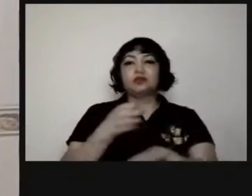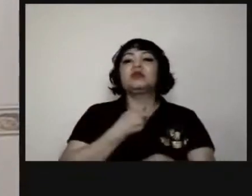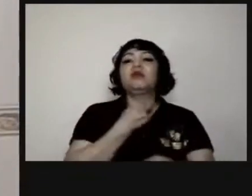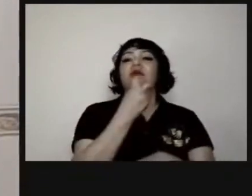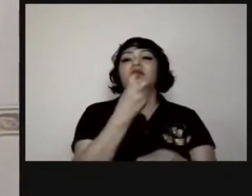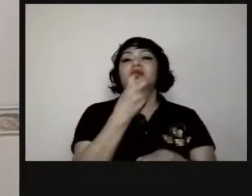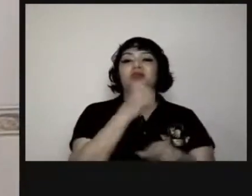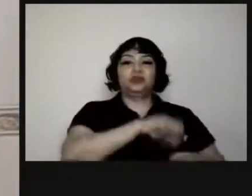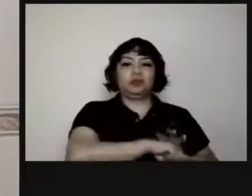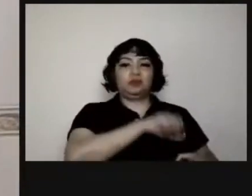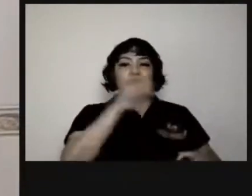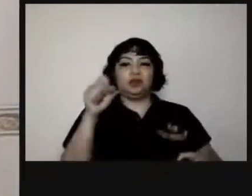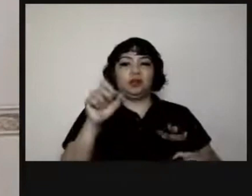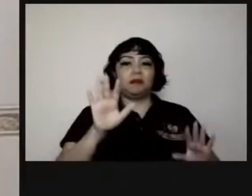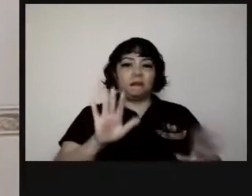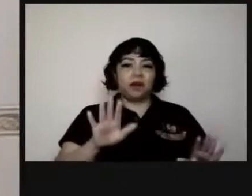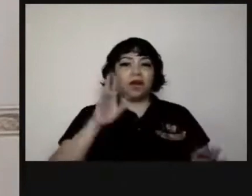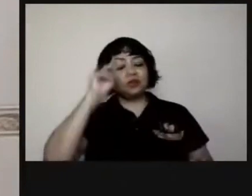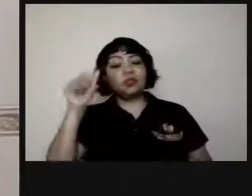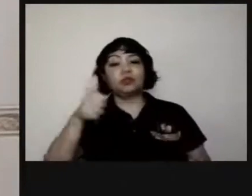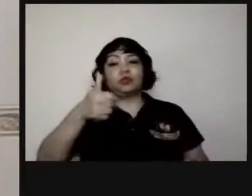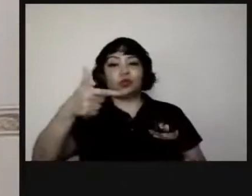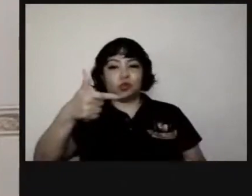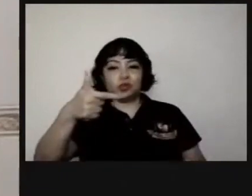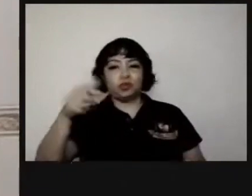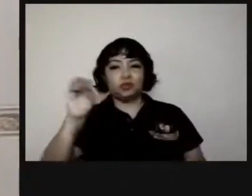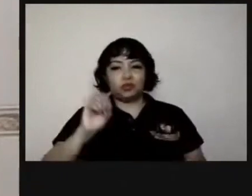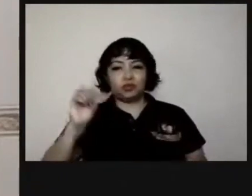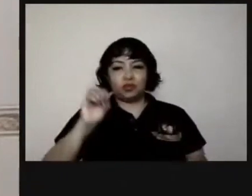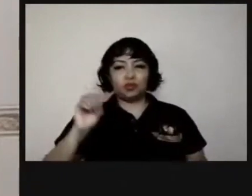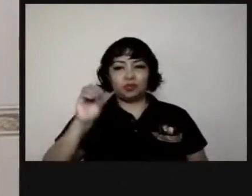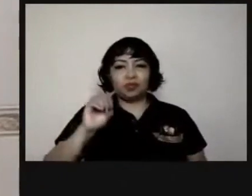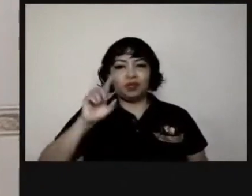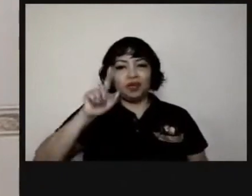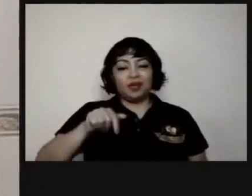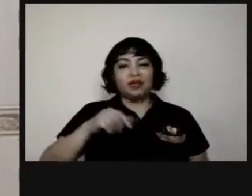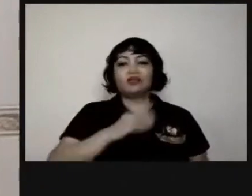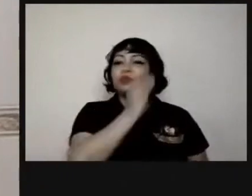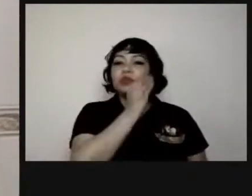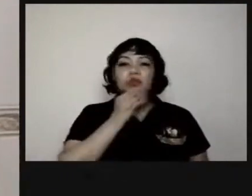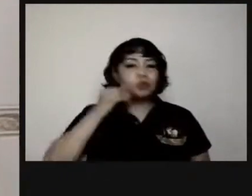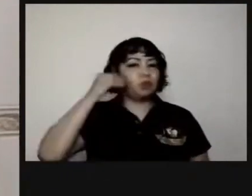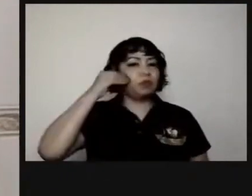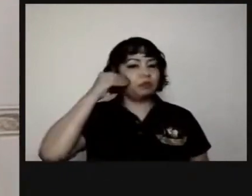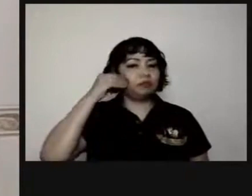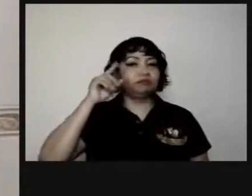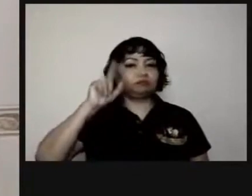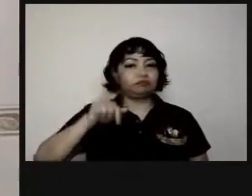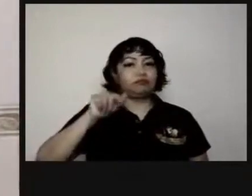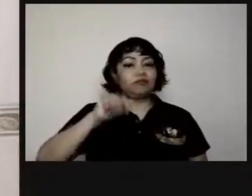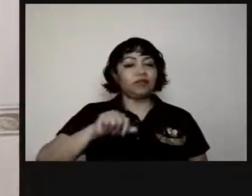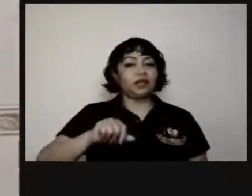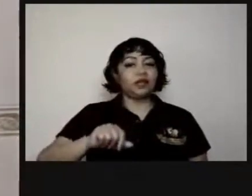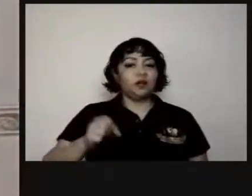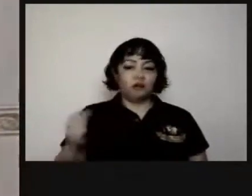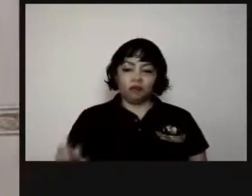dia 12, que realmente, dia 12 de outubro, que o Dom Pedro, né, foi tornado imperador. Então